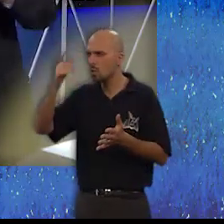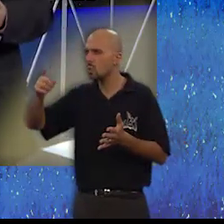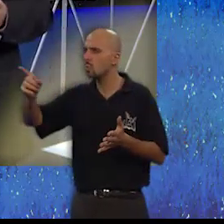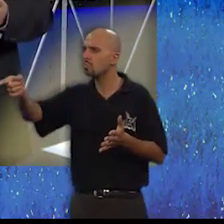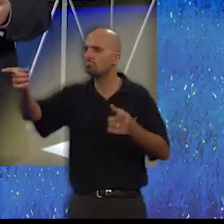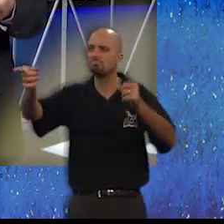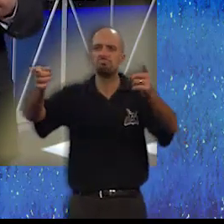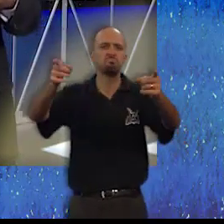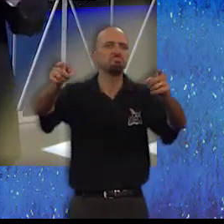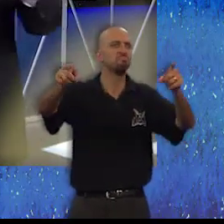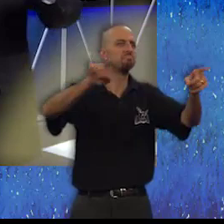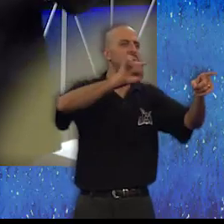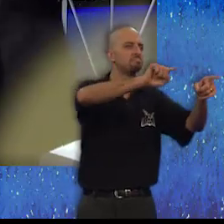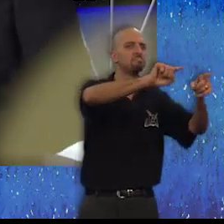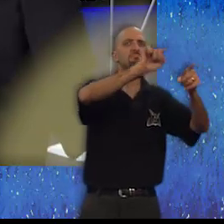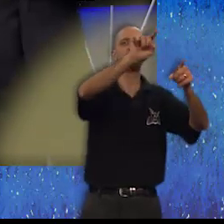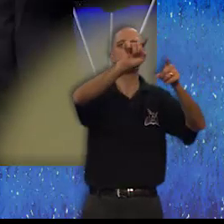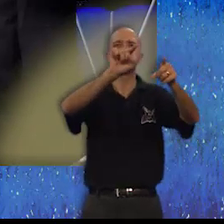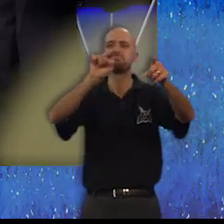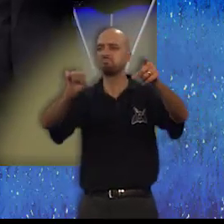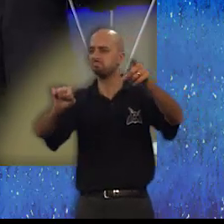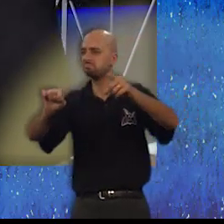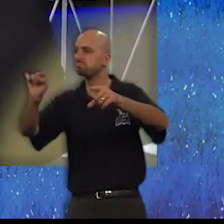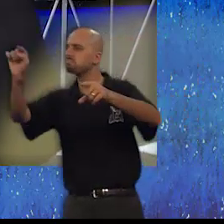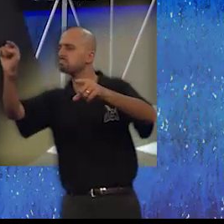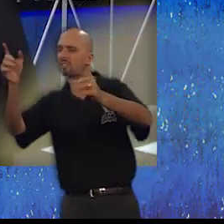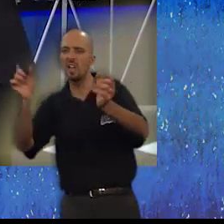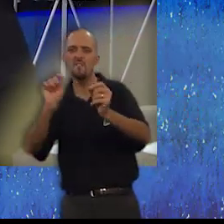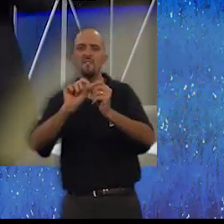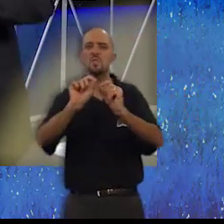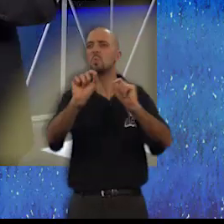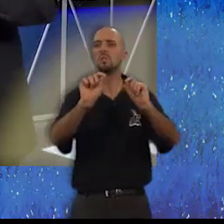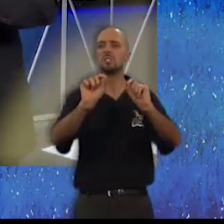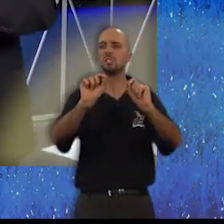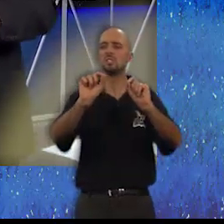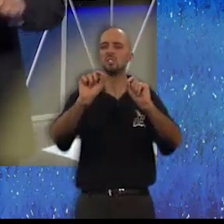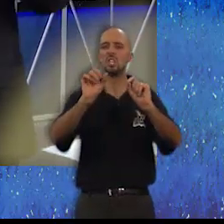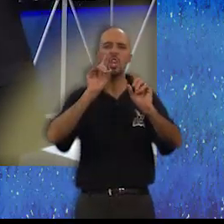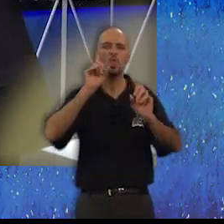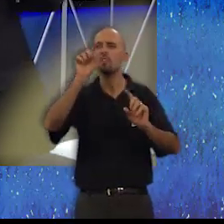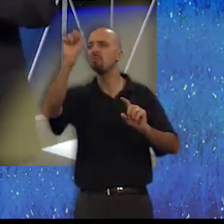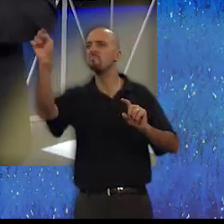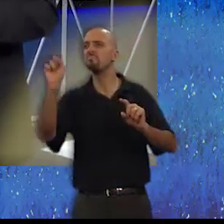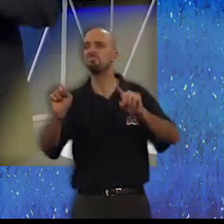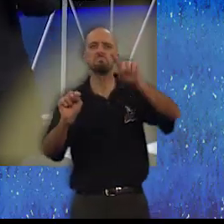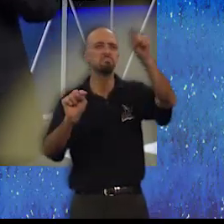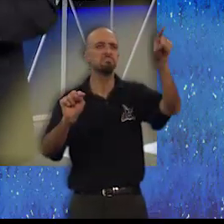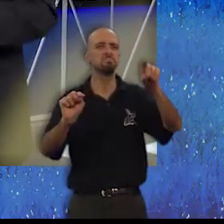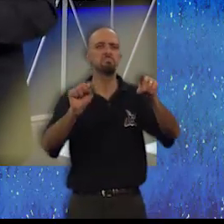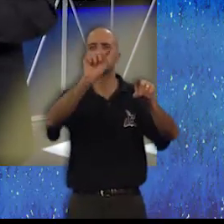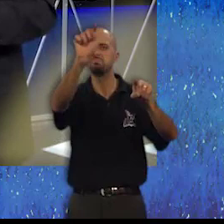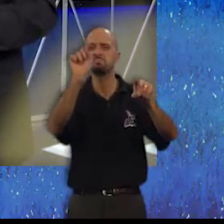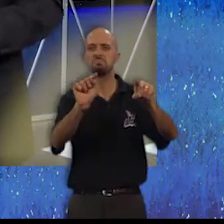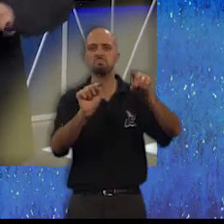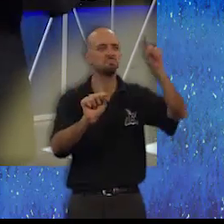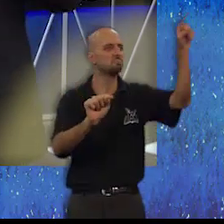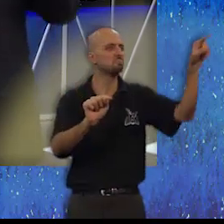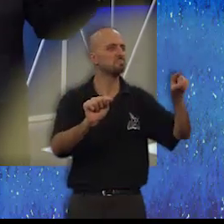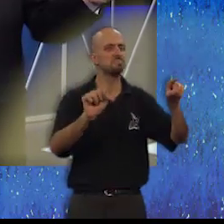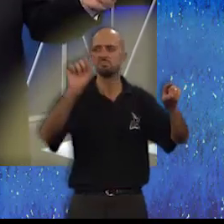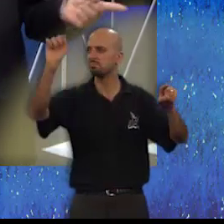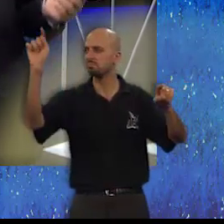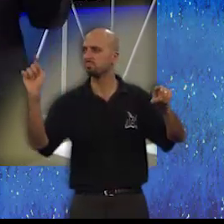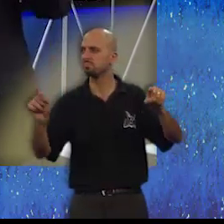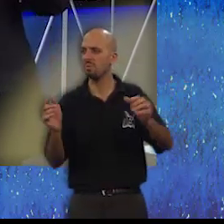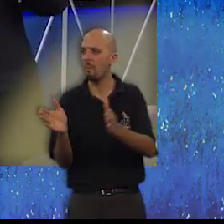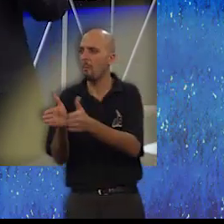e o que é que não pode? Ou seja, as pessoas hoje têm a mesma dúvida e a mesma pergunta do jovem rico, seja a pessoa